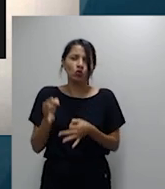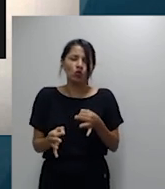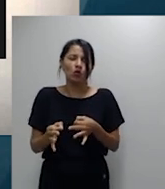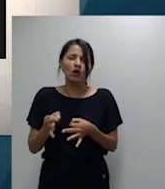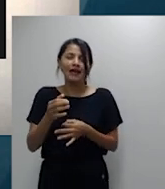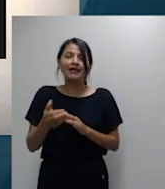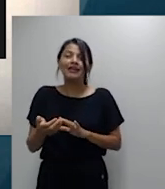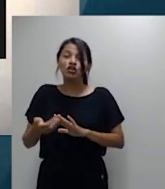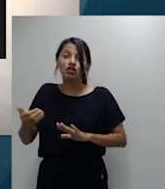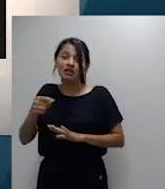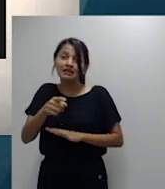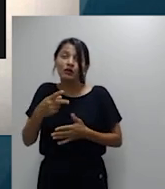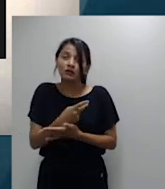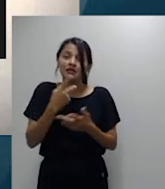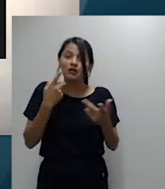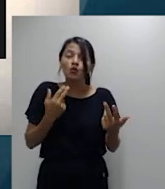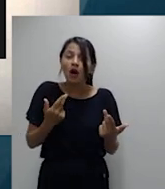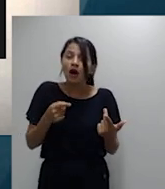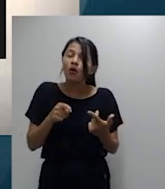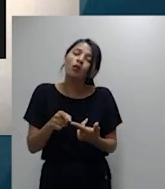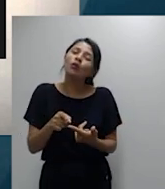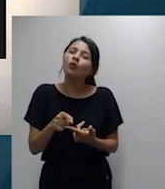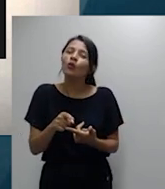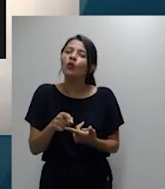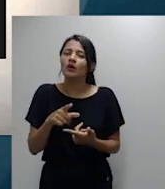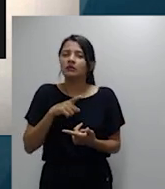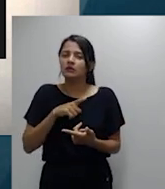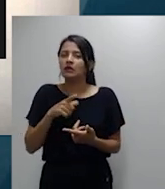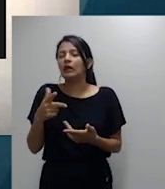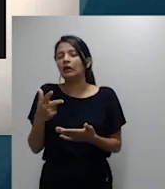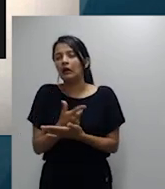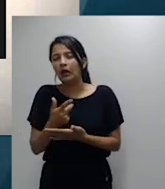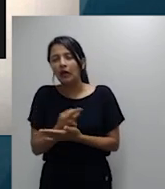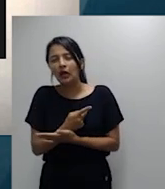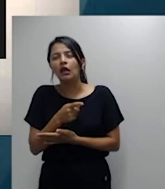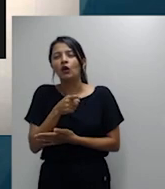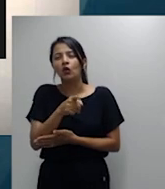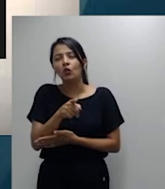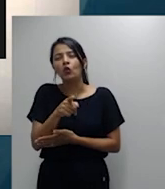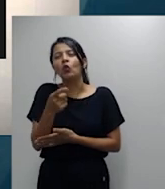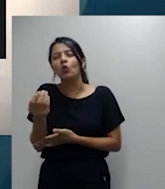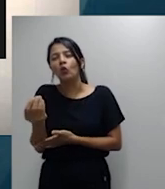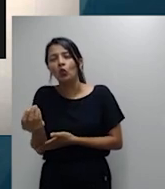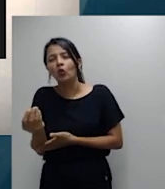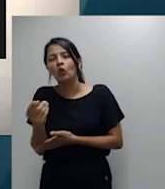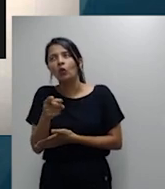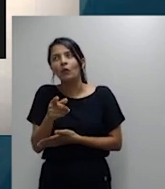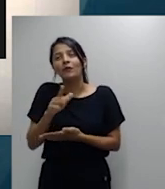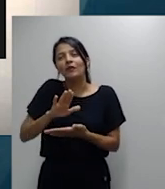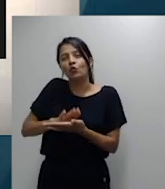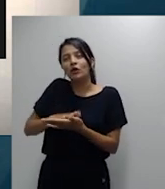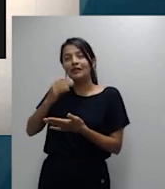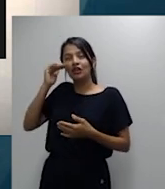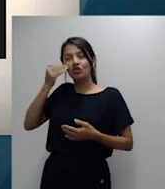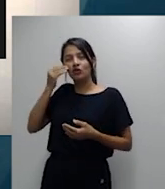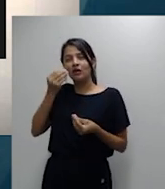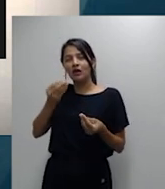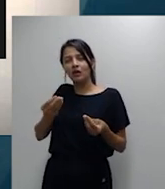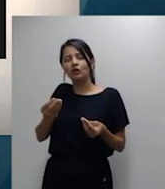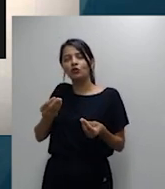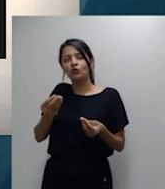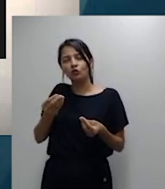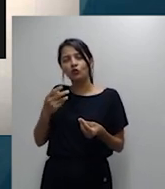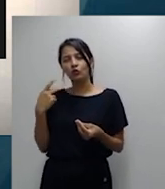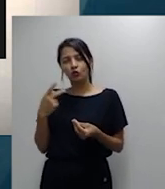nesse caso a mundo aí mano na interpretação do próprio